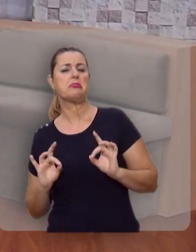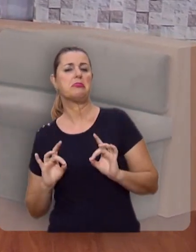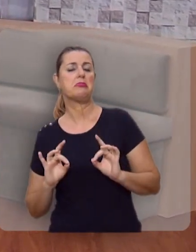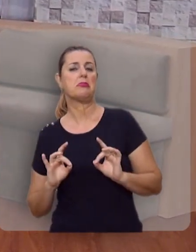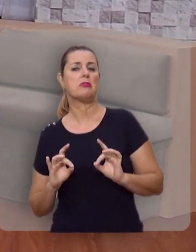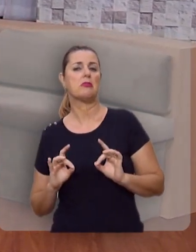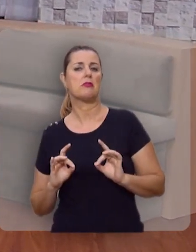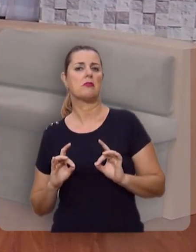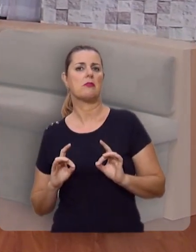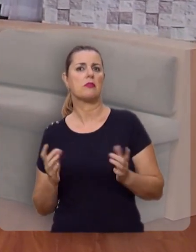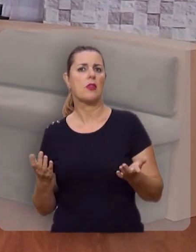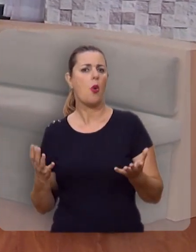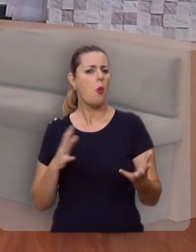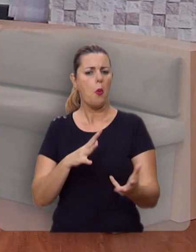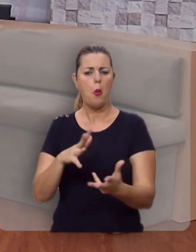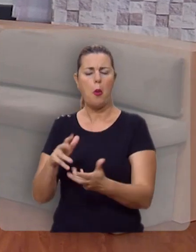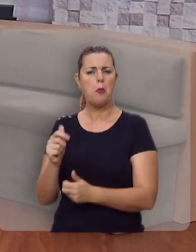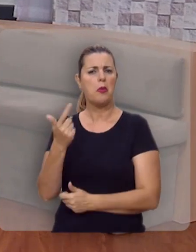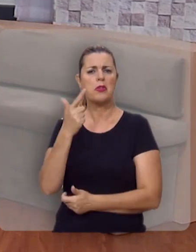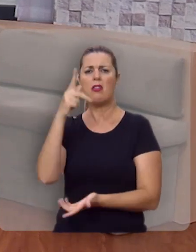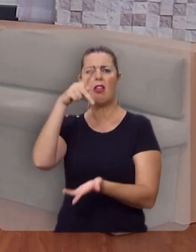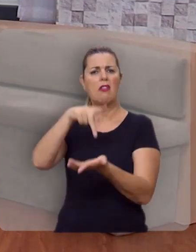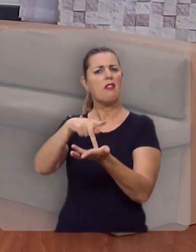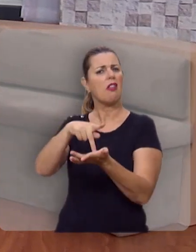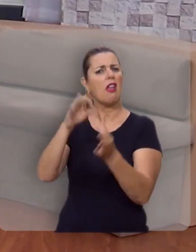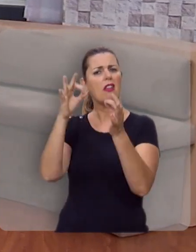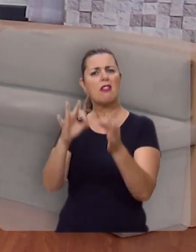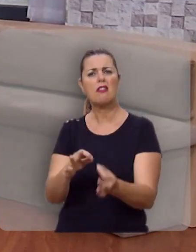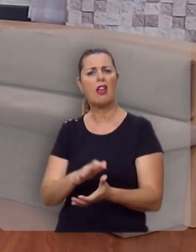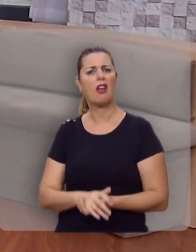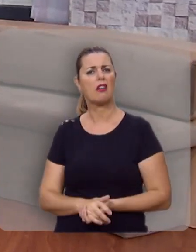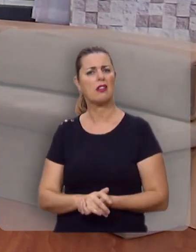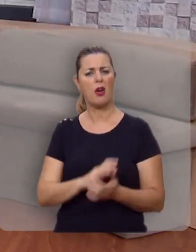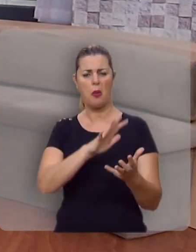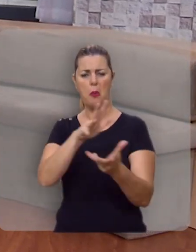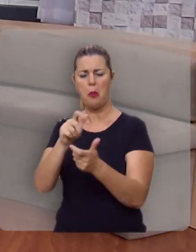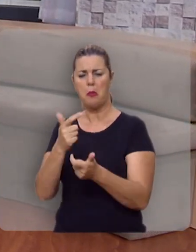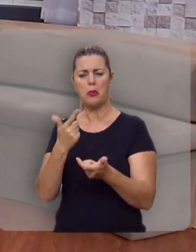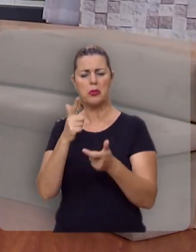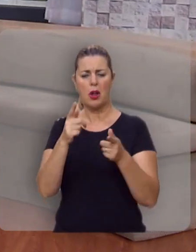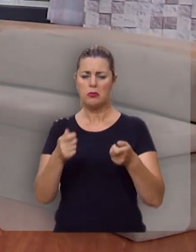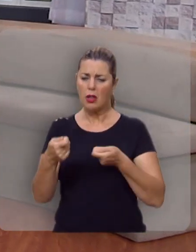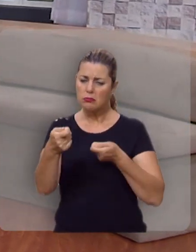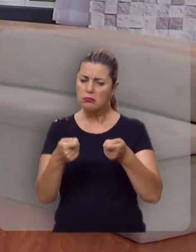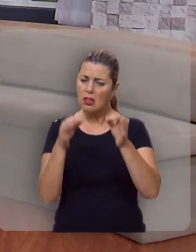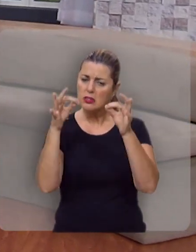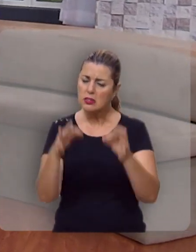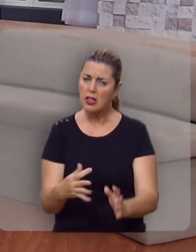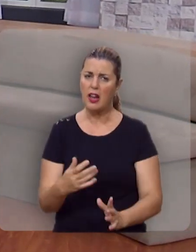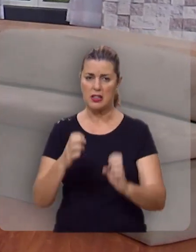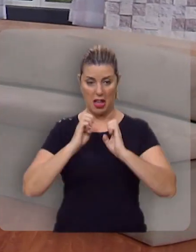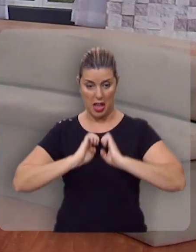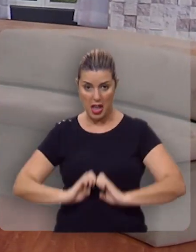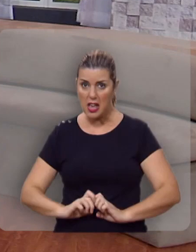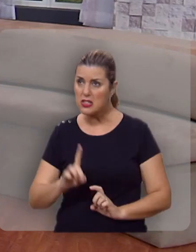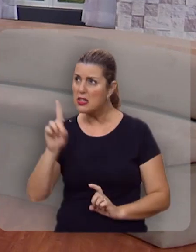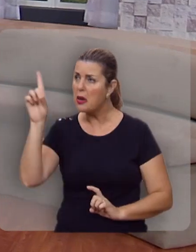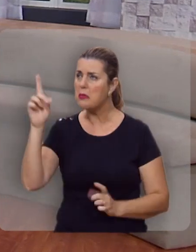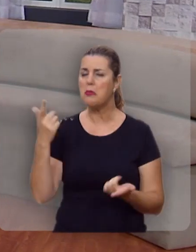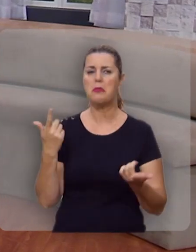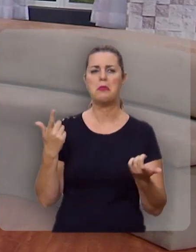do sol. O mundo não tem verdade absoluta. O mundo está sem rumo. A ética do mundo